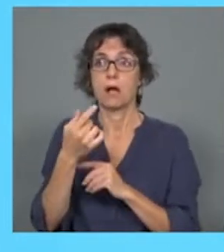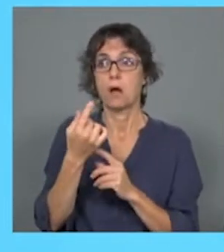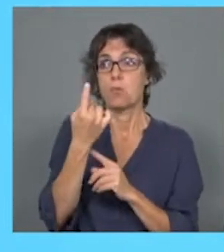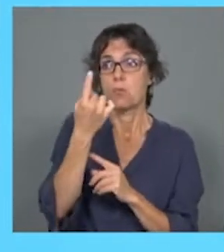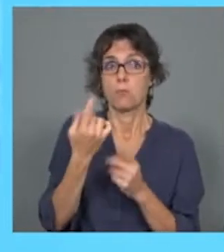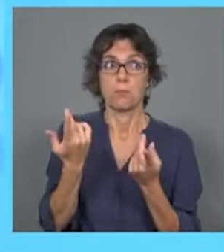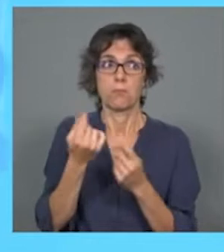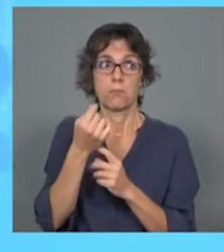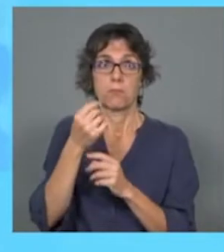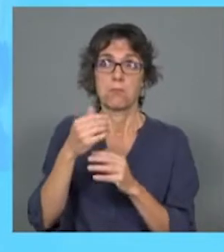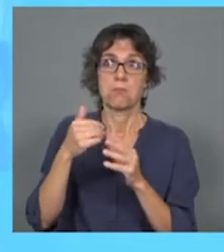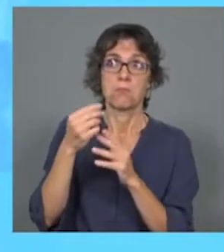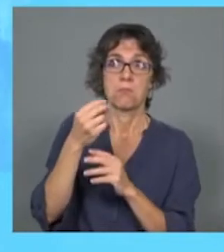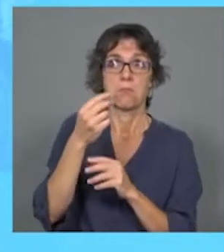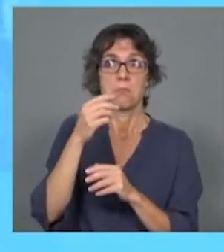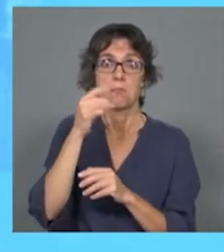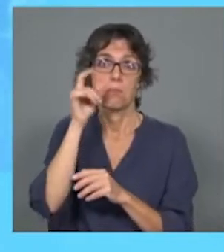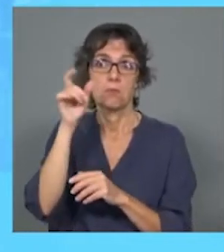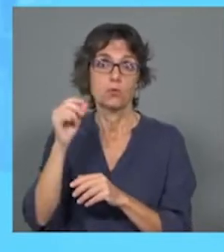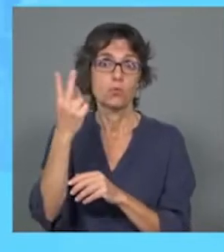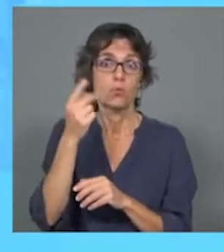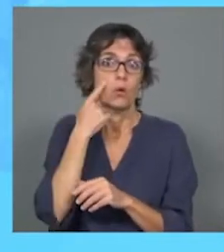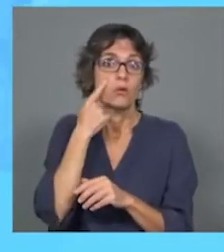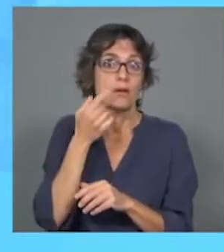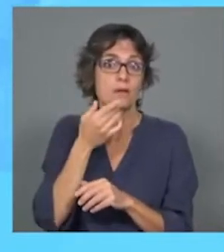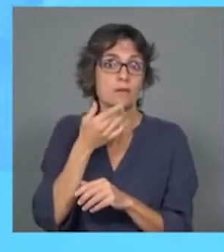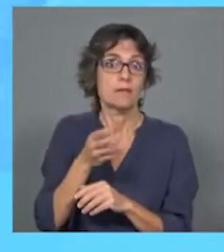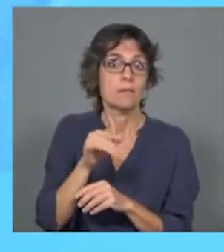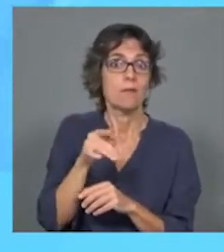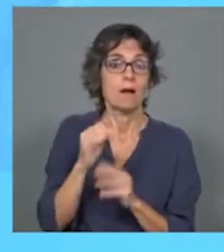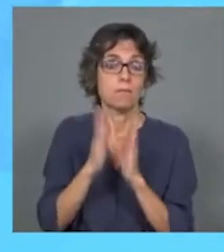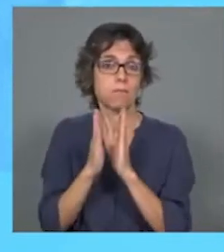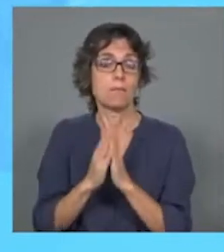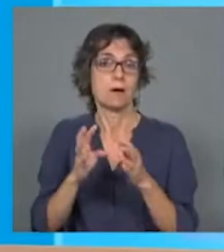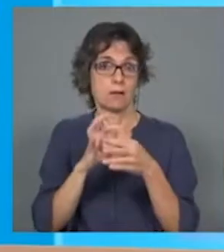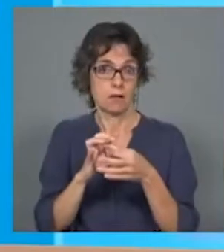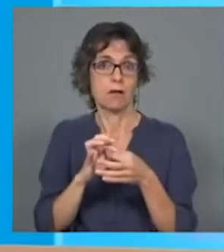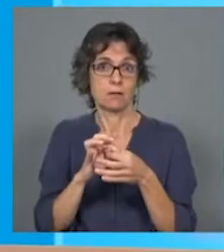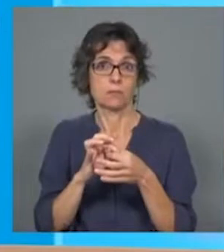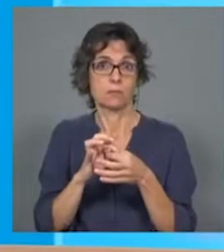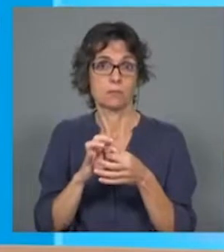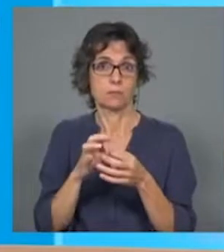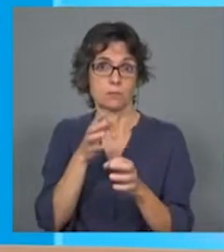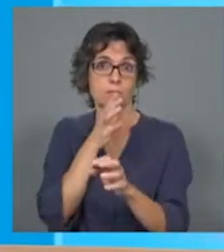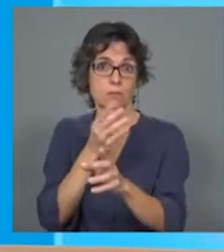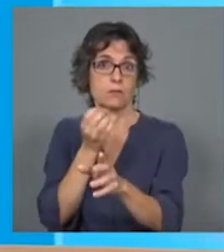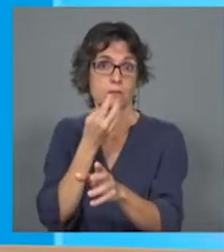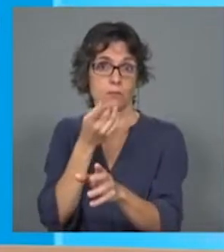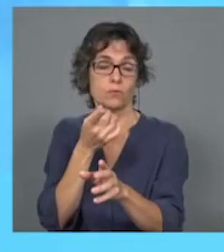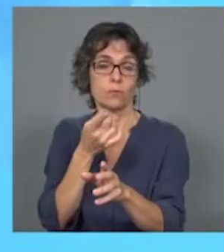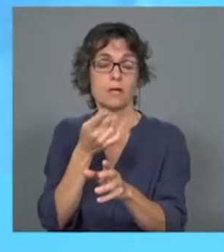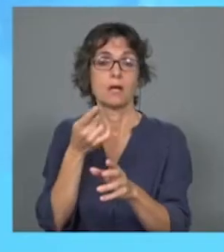dois jornalistas mais familiarizados com esta questão religiosa. Como disse, as Jornadas da